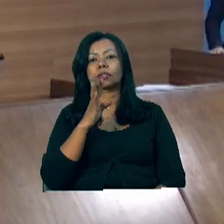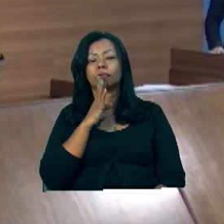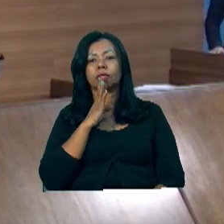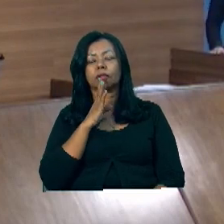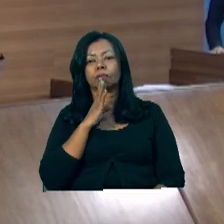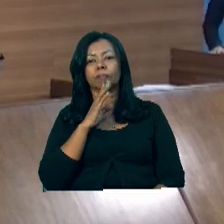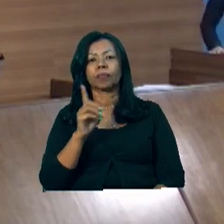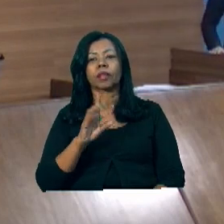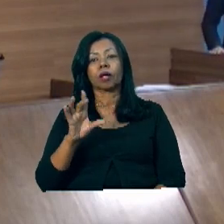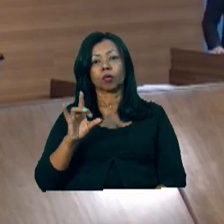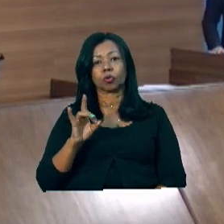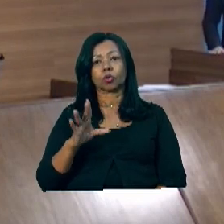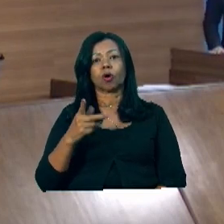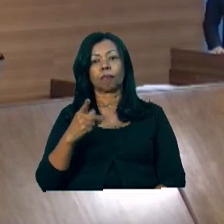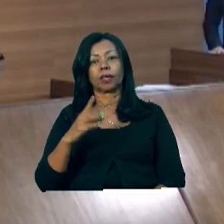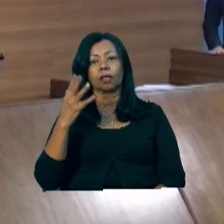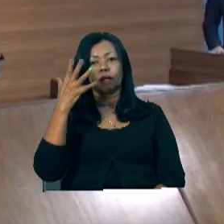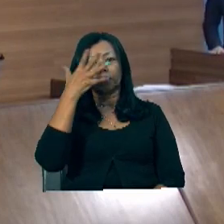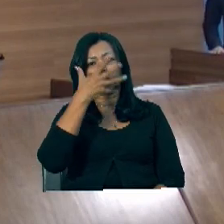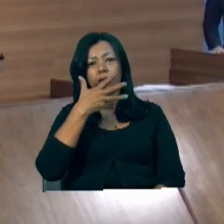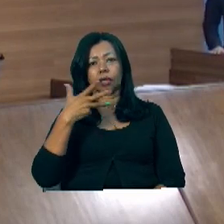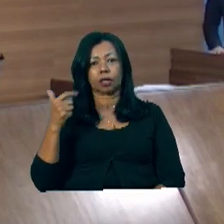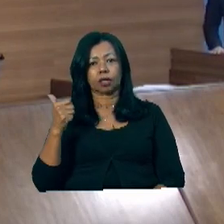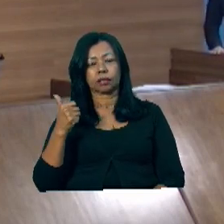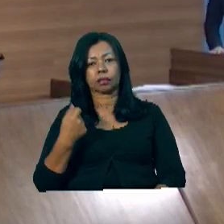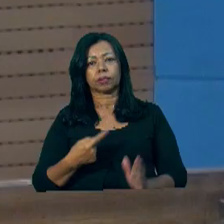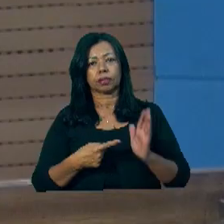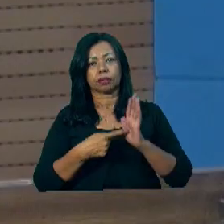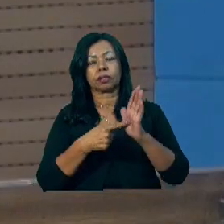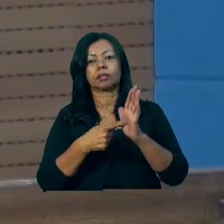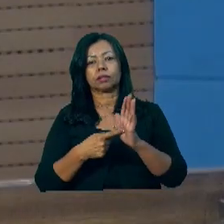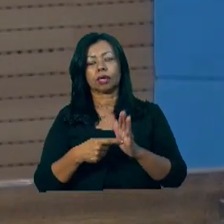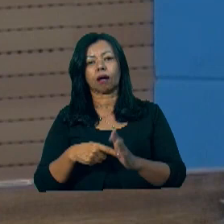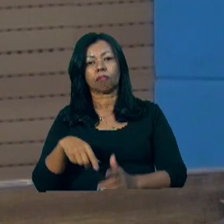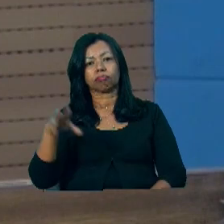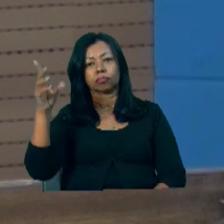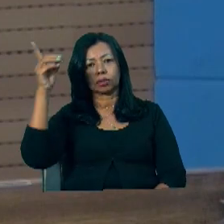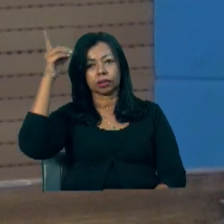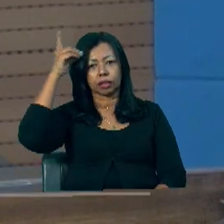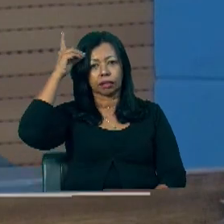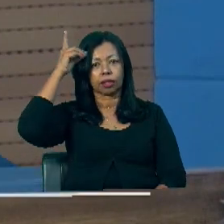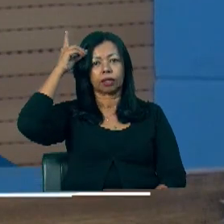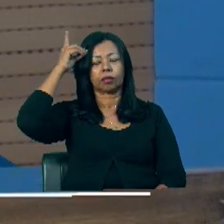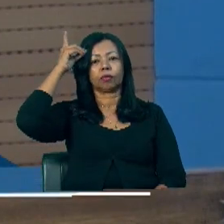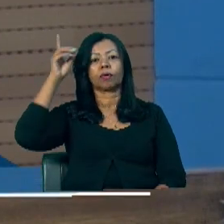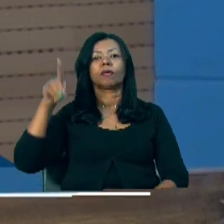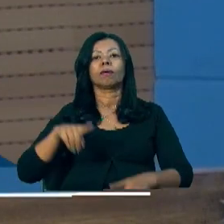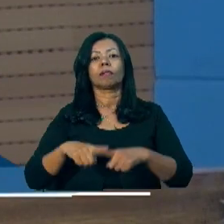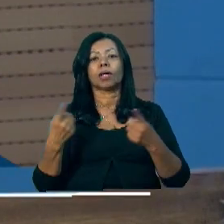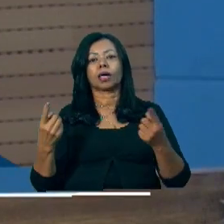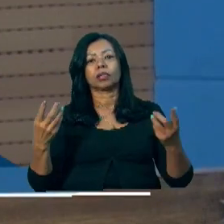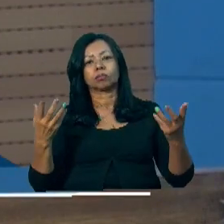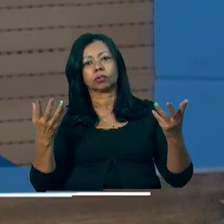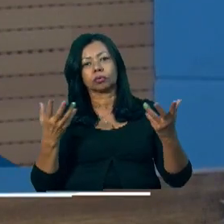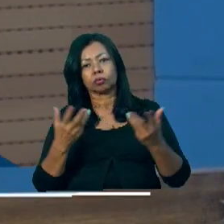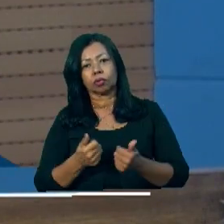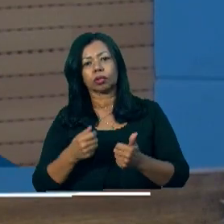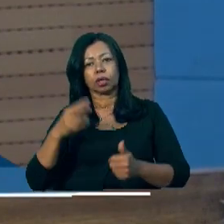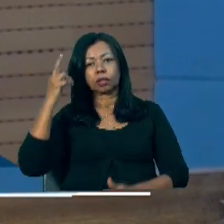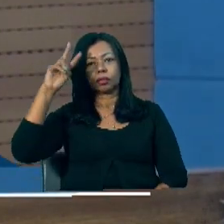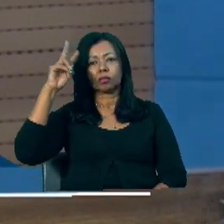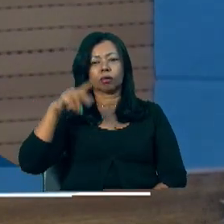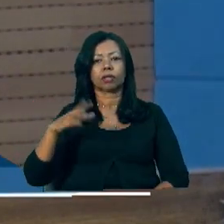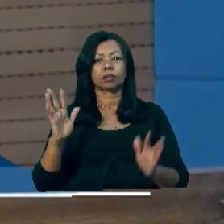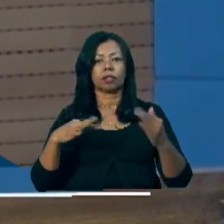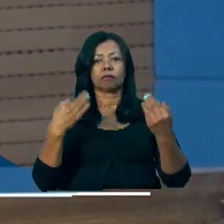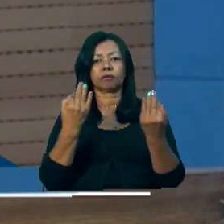não só pela beleza brilhantismo e talento da Melissa mas por toda a história da família